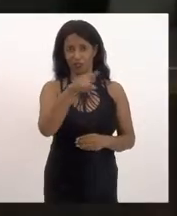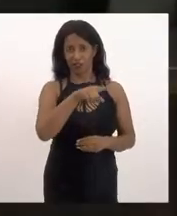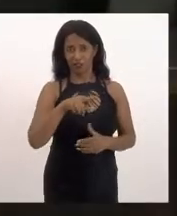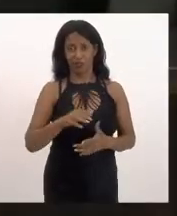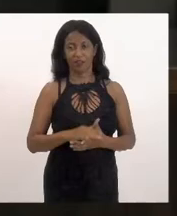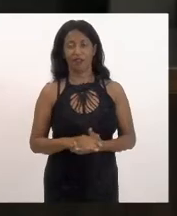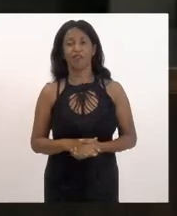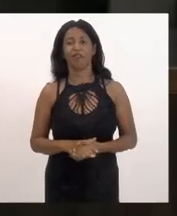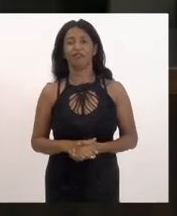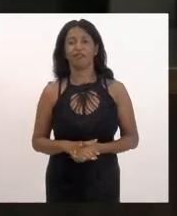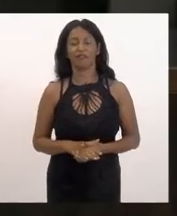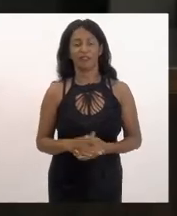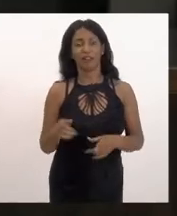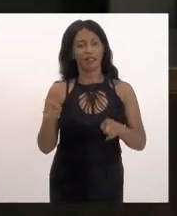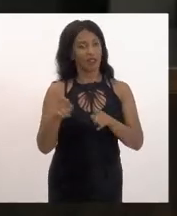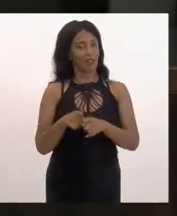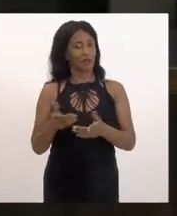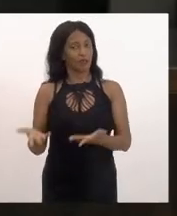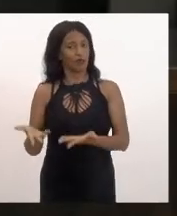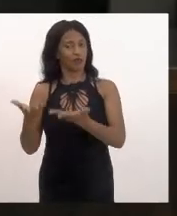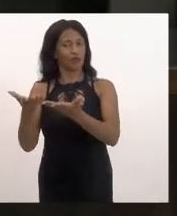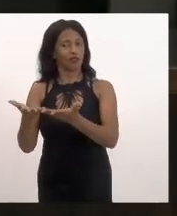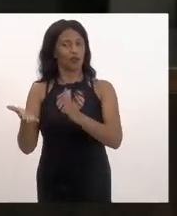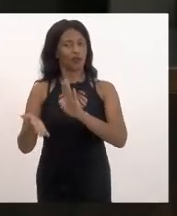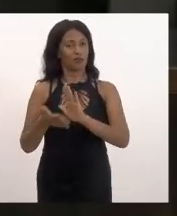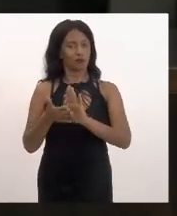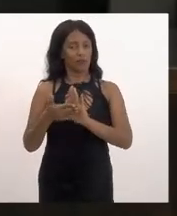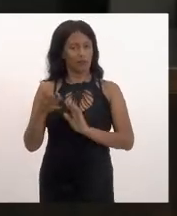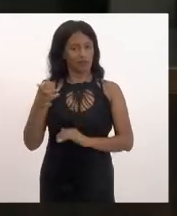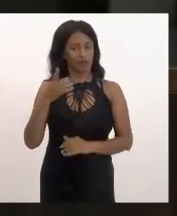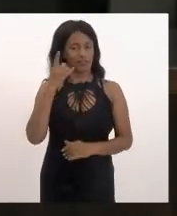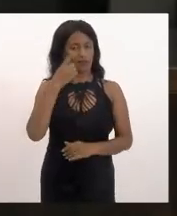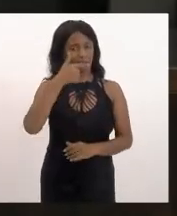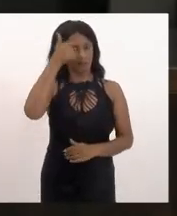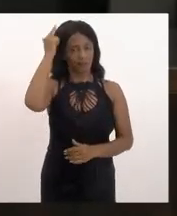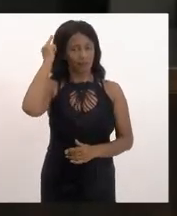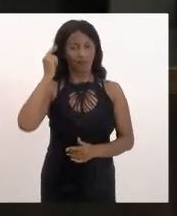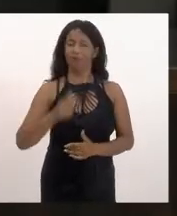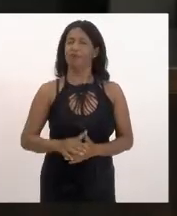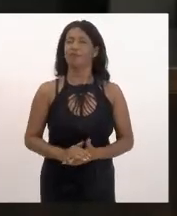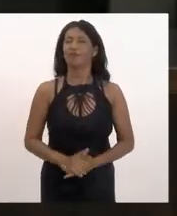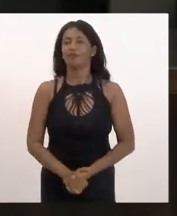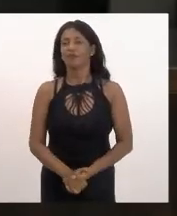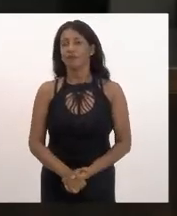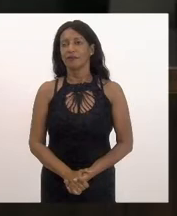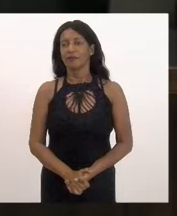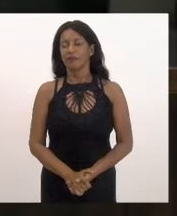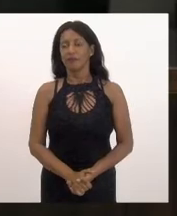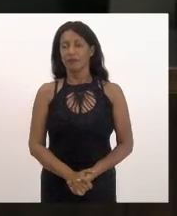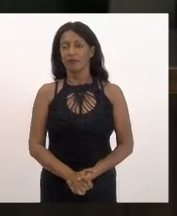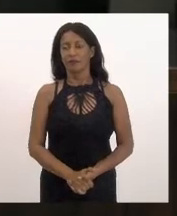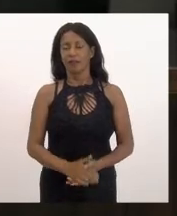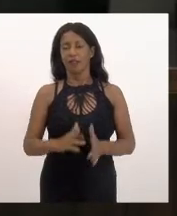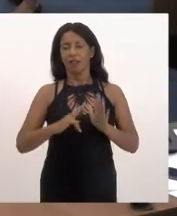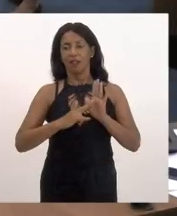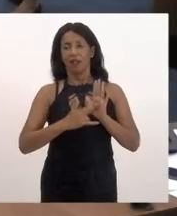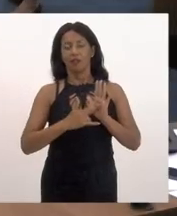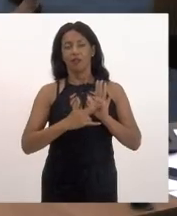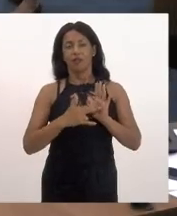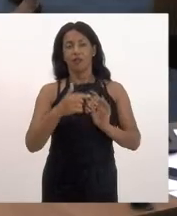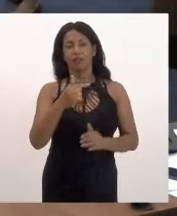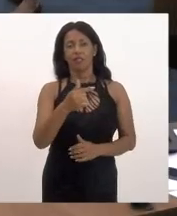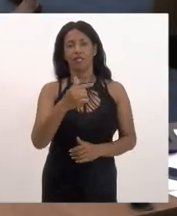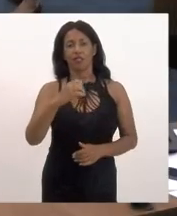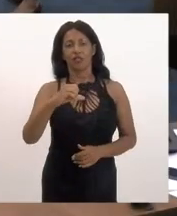parlamentares. Tá bom, presidente. Inclusive, justamente com o parecido do deputado Luiz Paulo. Tá bom, presidente. Projeto de resolução 791, com voto